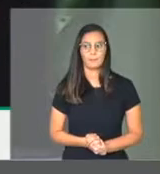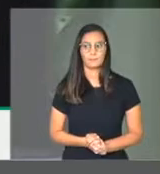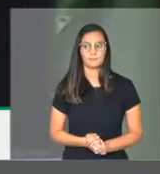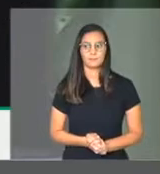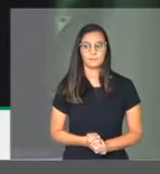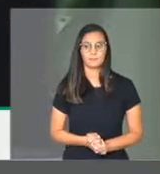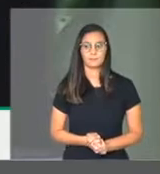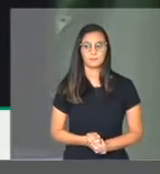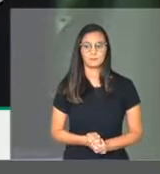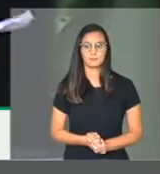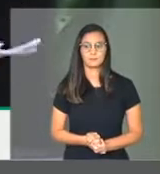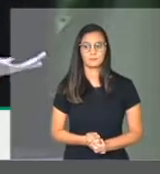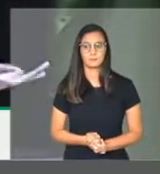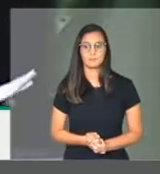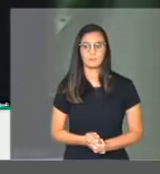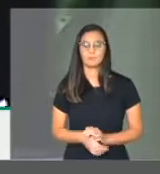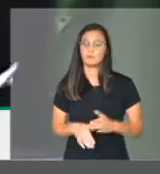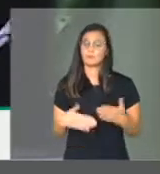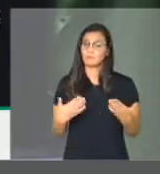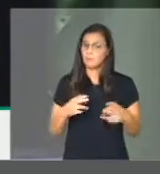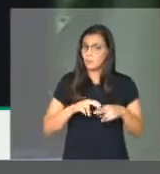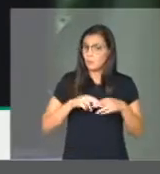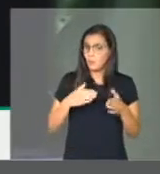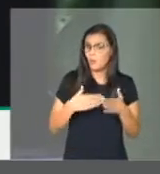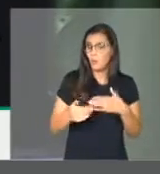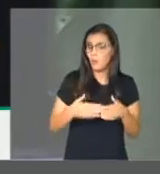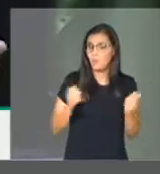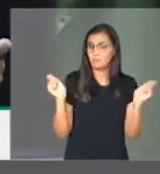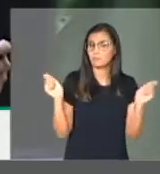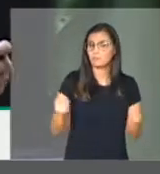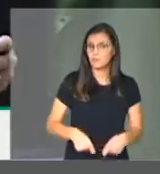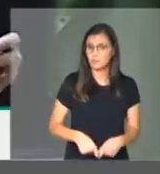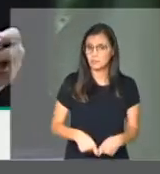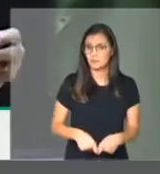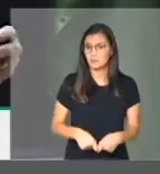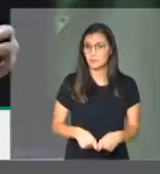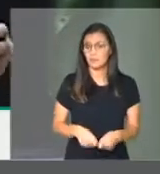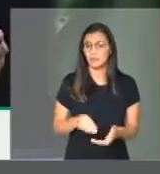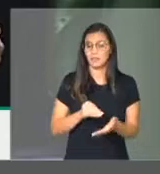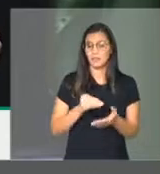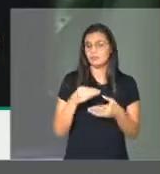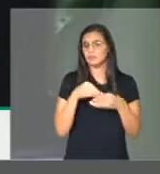Não há, portanto, qualquer possibilidade de adesismos de